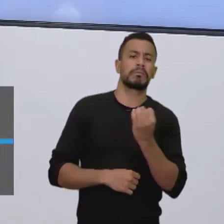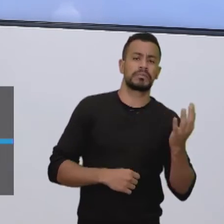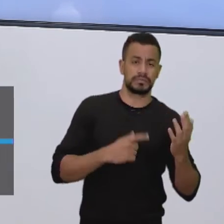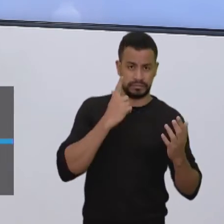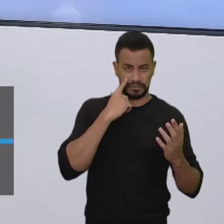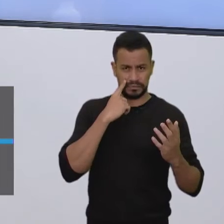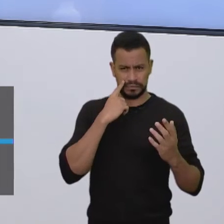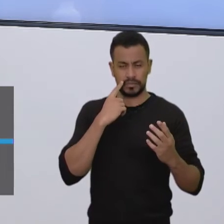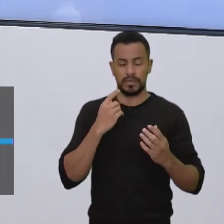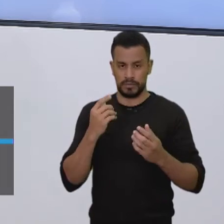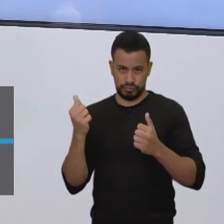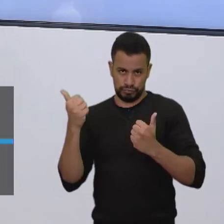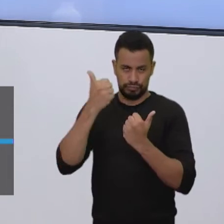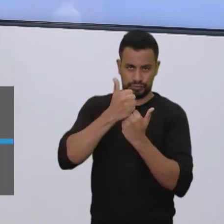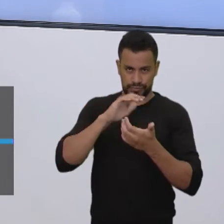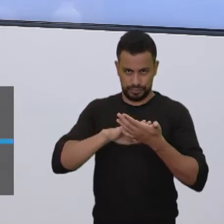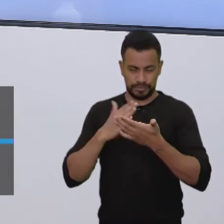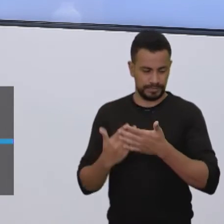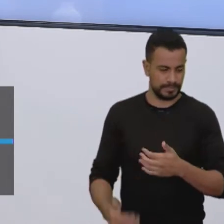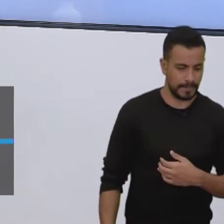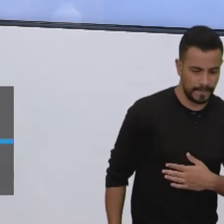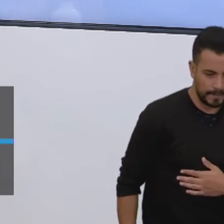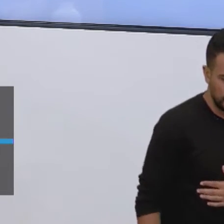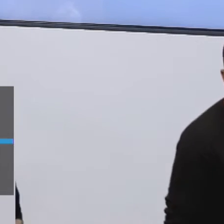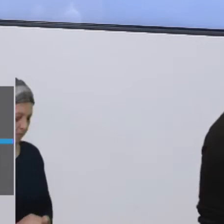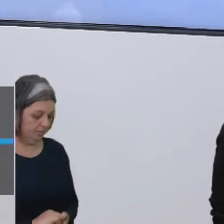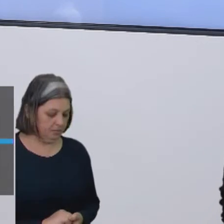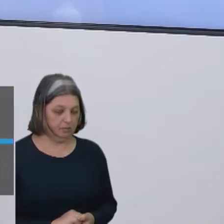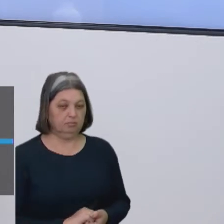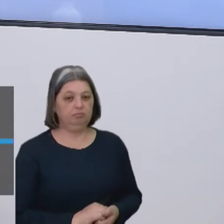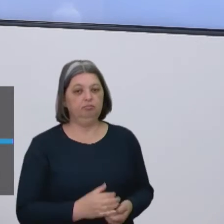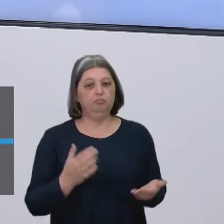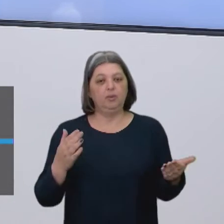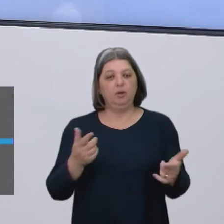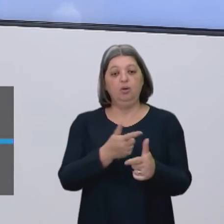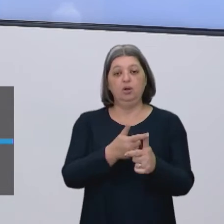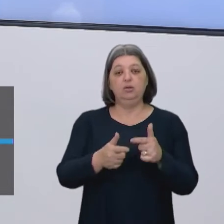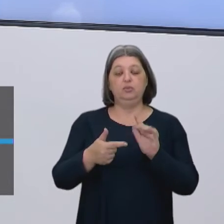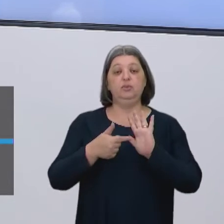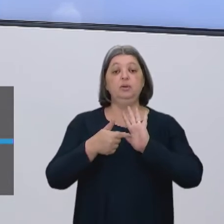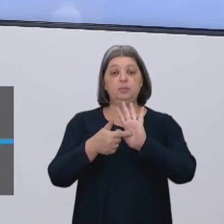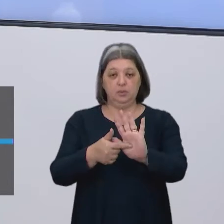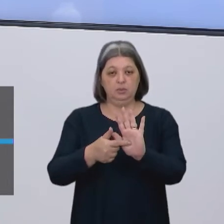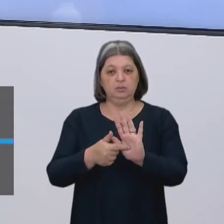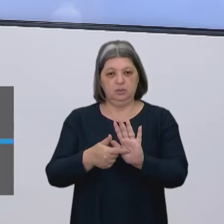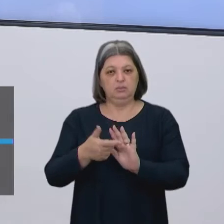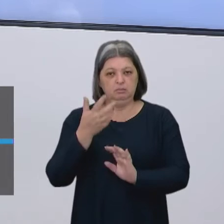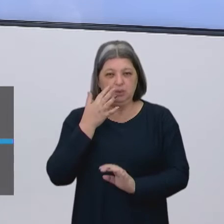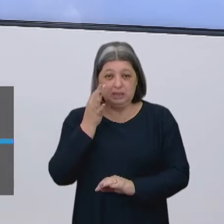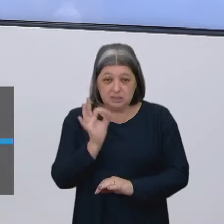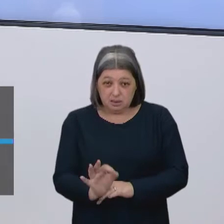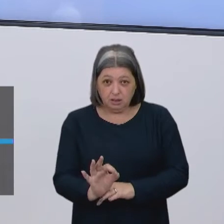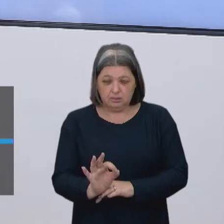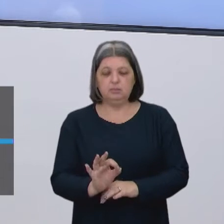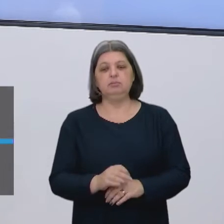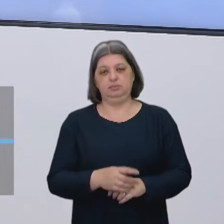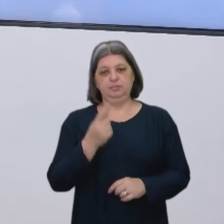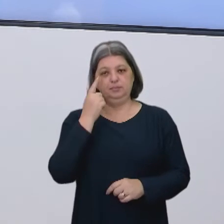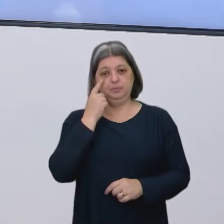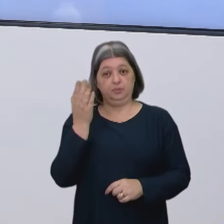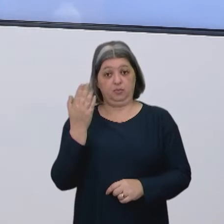Tem métodos, tá bom? Mas não vou explorar esse assunto, eu vou dividir mesmo e mostrar que dá um decimal exato. Posso fazer? Vamos